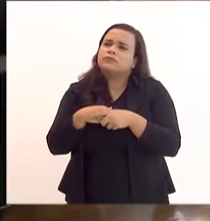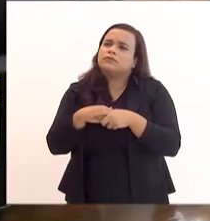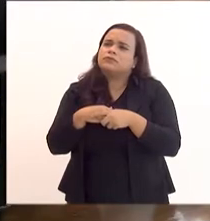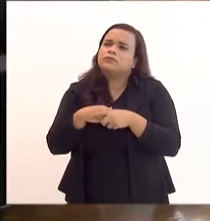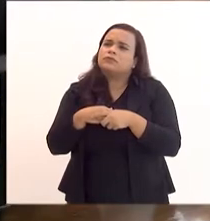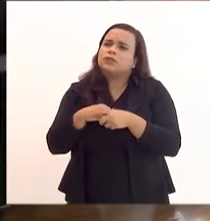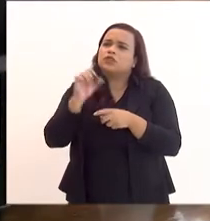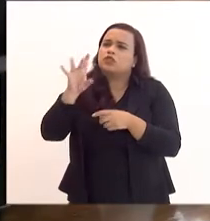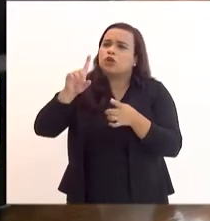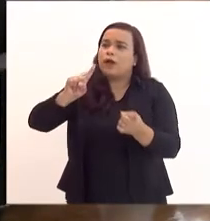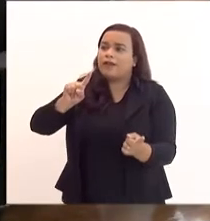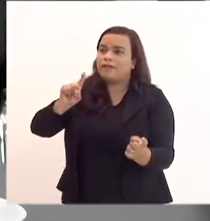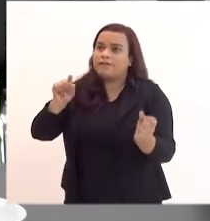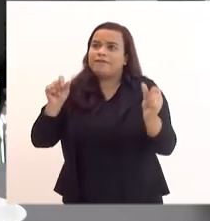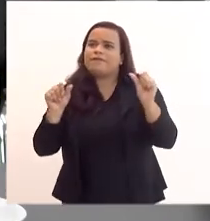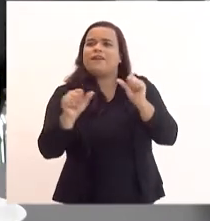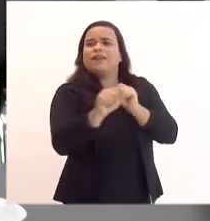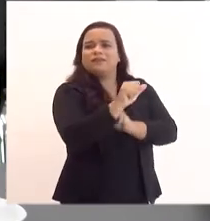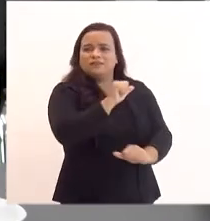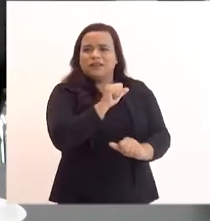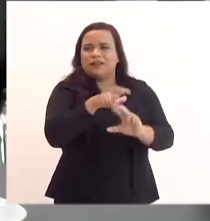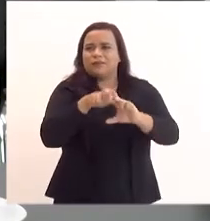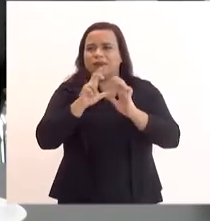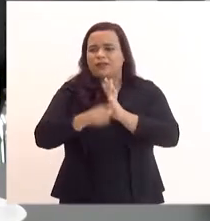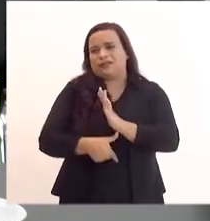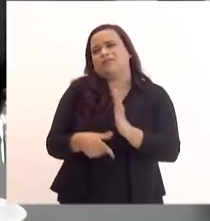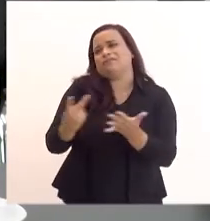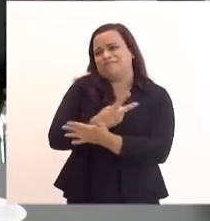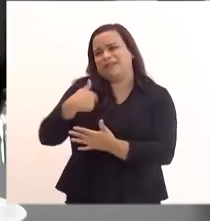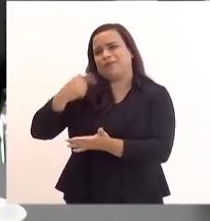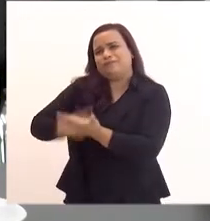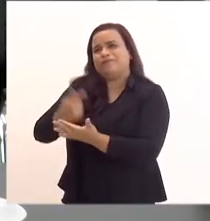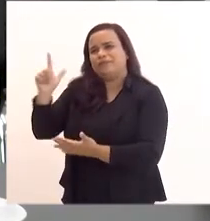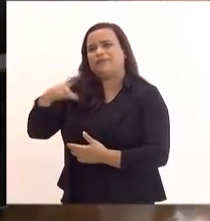Só para inverter a pauta por causa desse atraso.